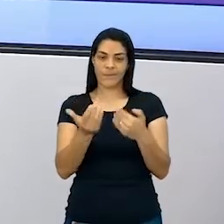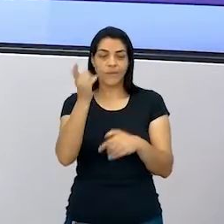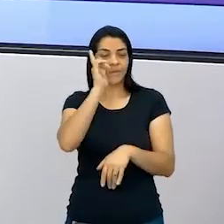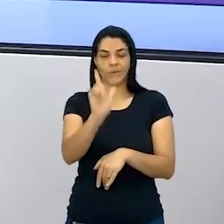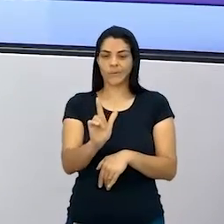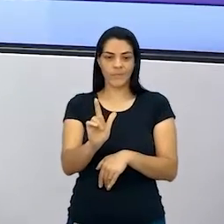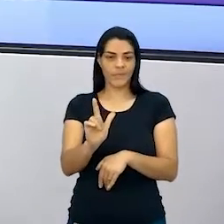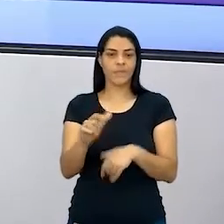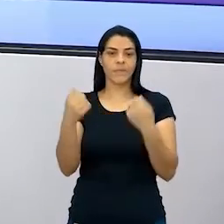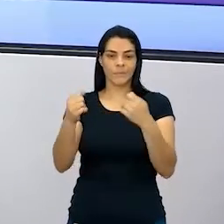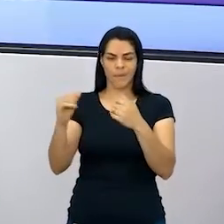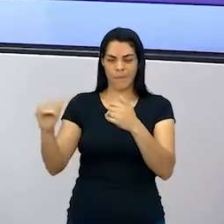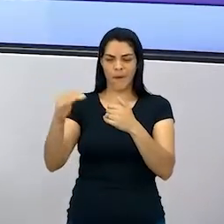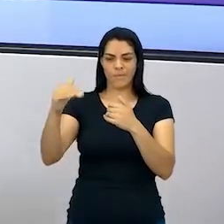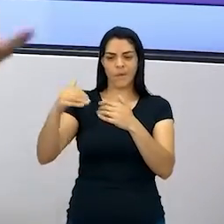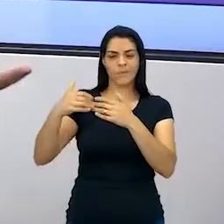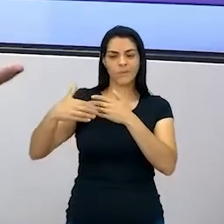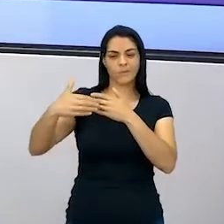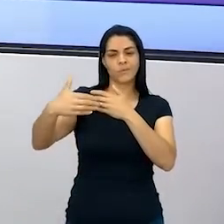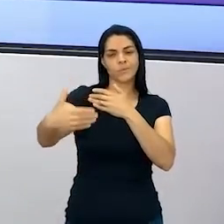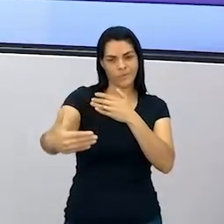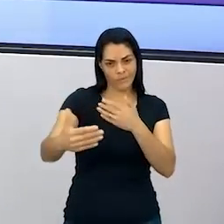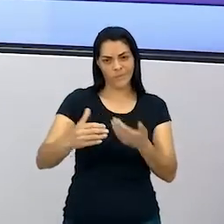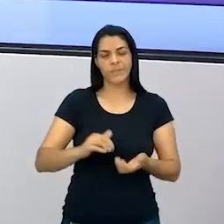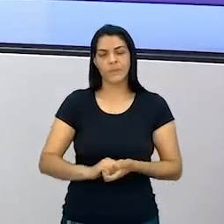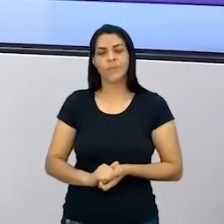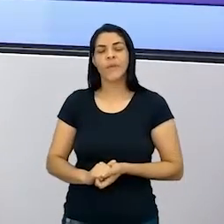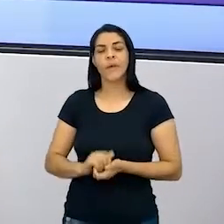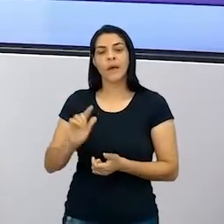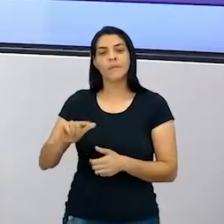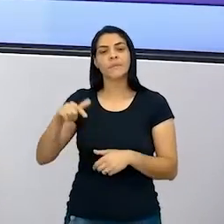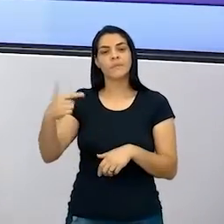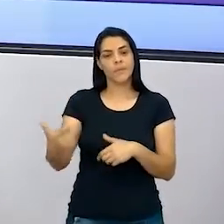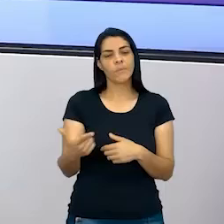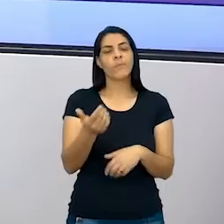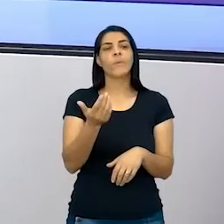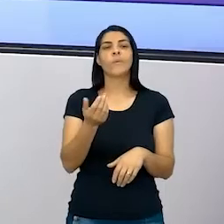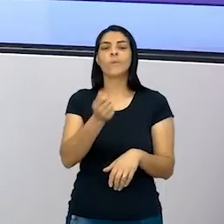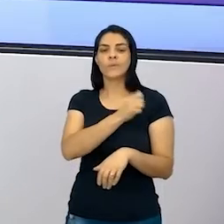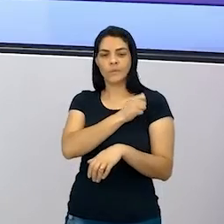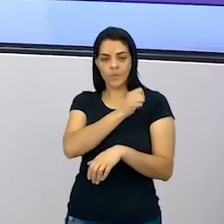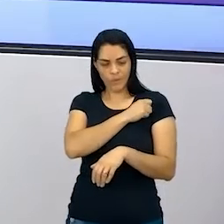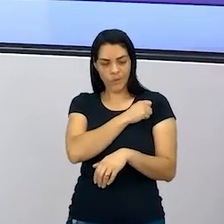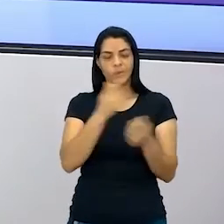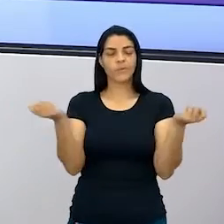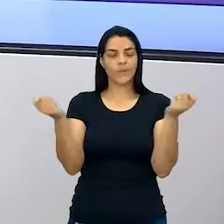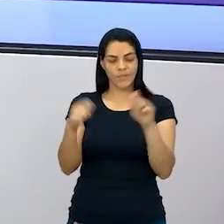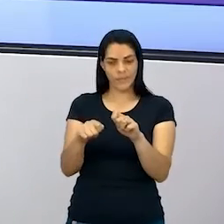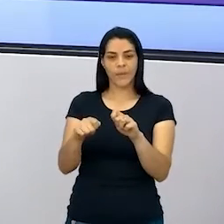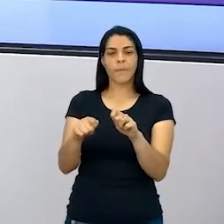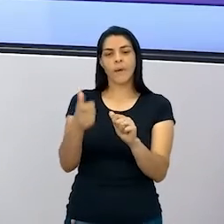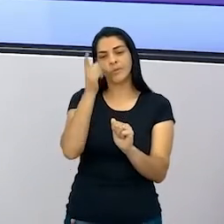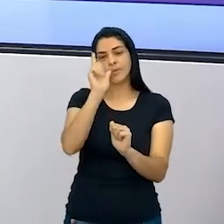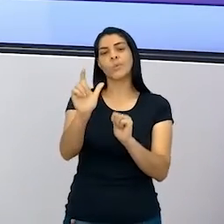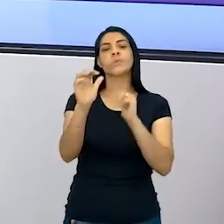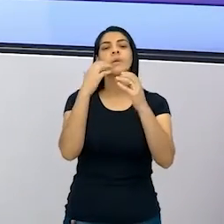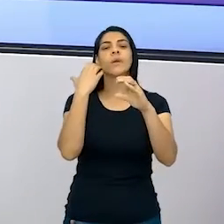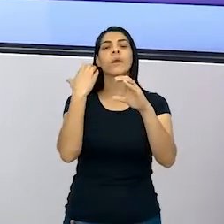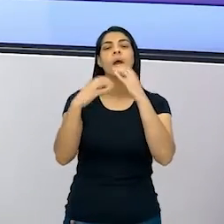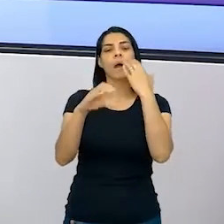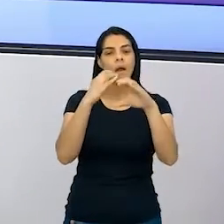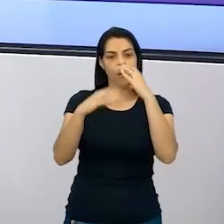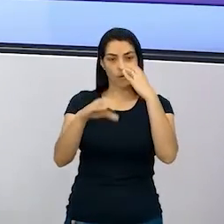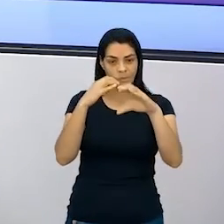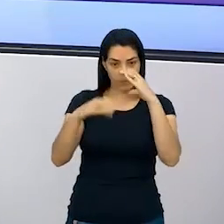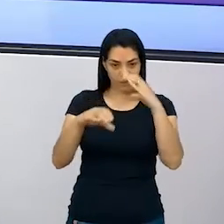alunos e aí eles já vão conseguir aí fazer acertadamente essa conversa, essa comunicação, expondo o problema